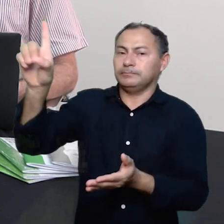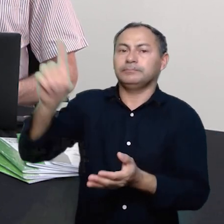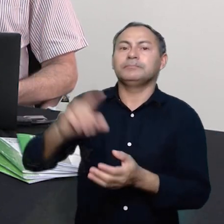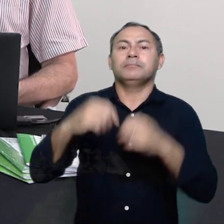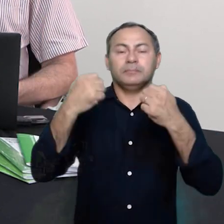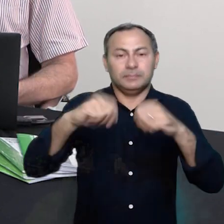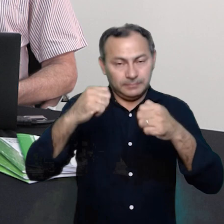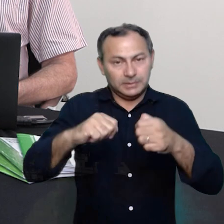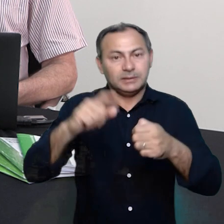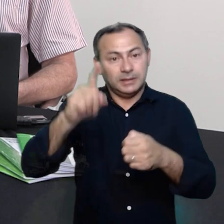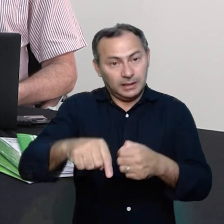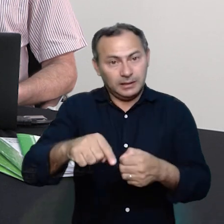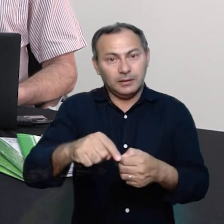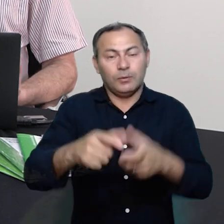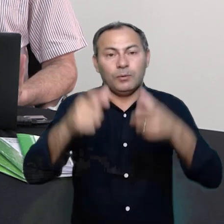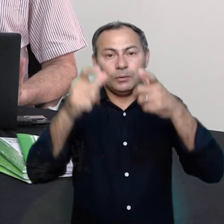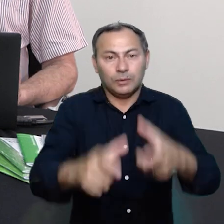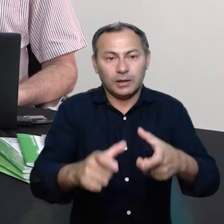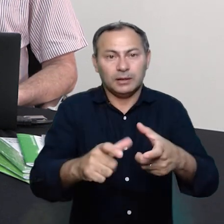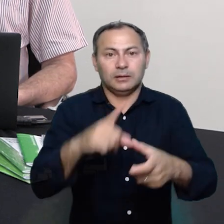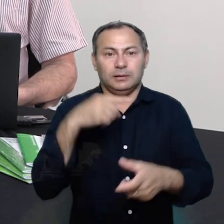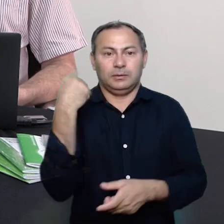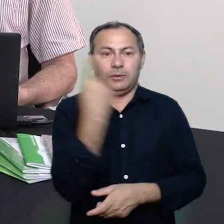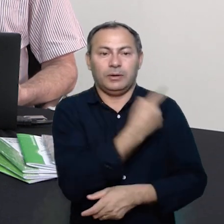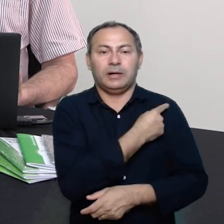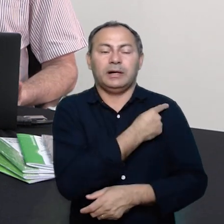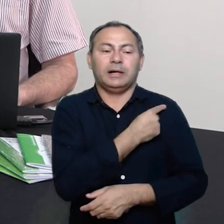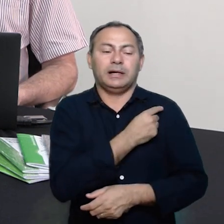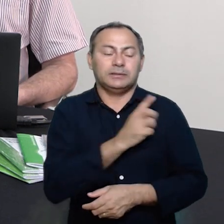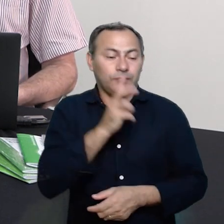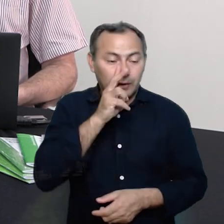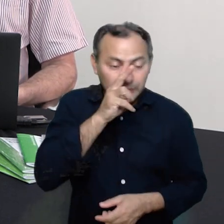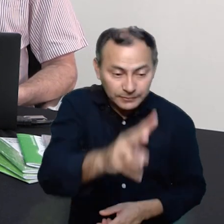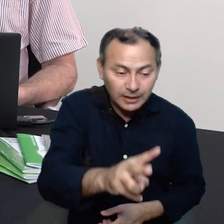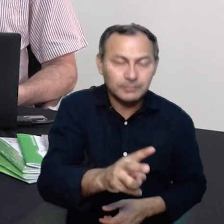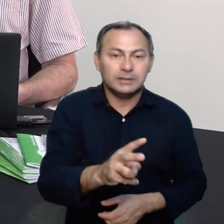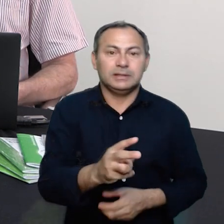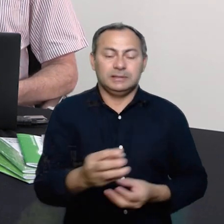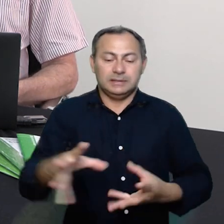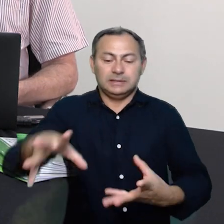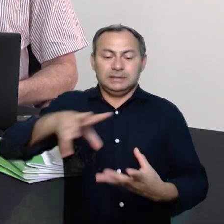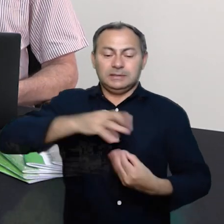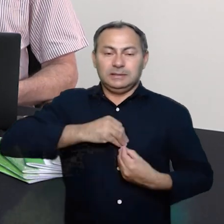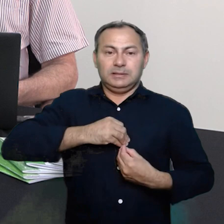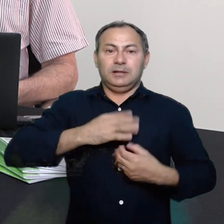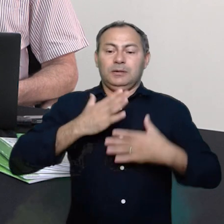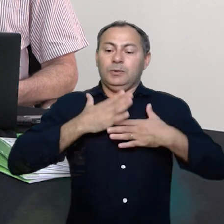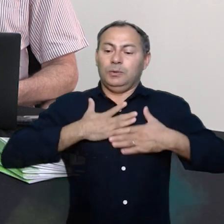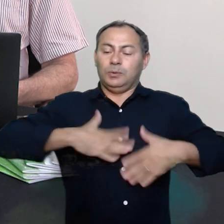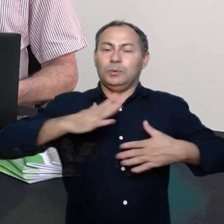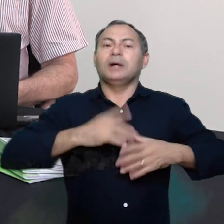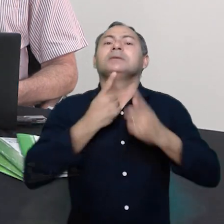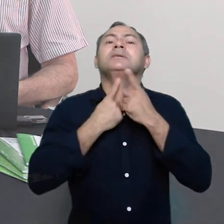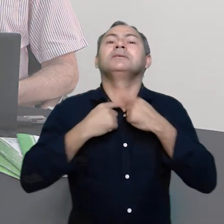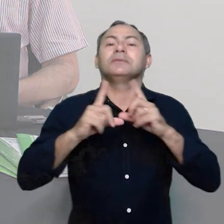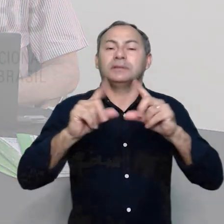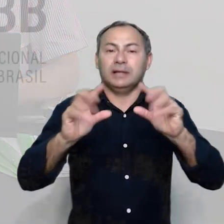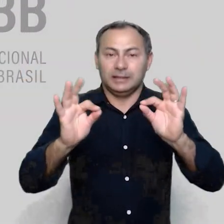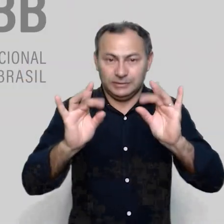ela deve ser o lugar onde nós bebemos, nos alimentamos e saciamos a nossa sede.